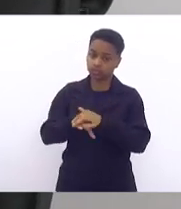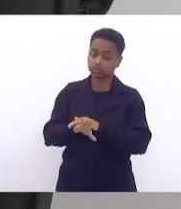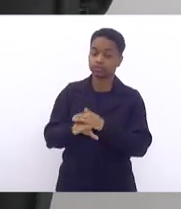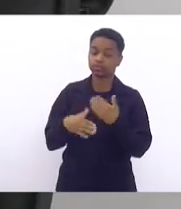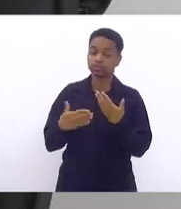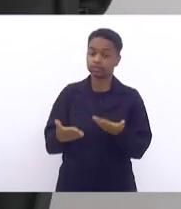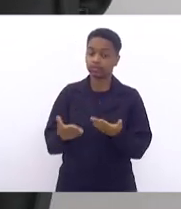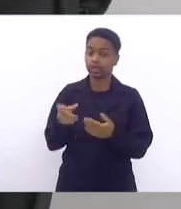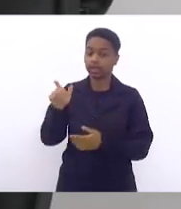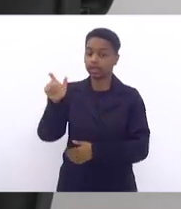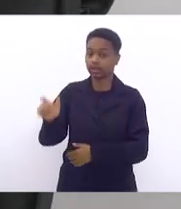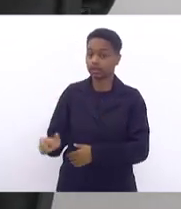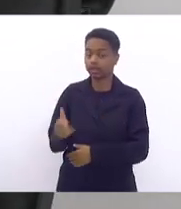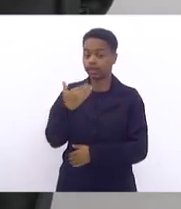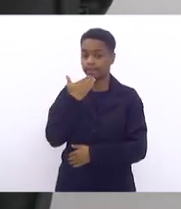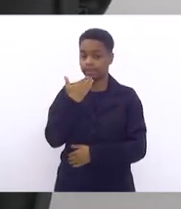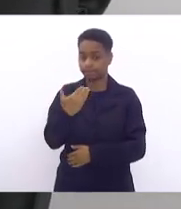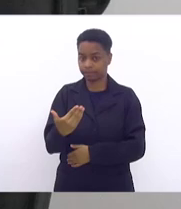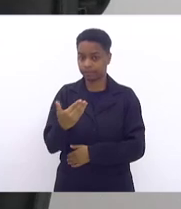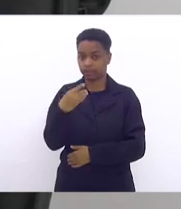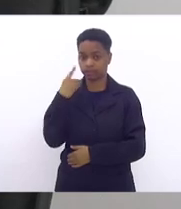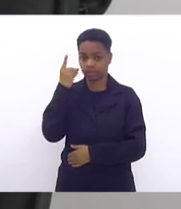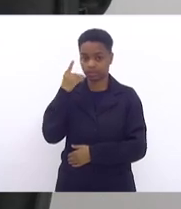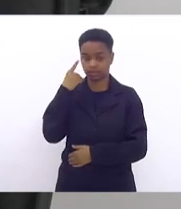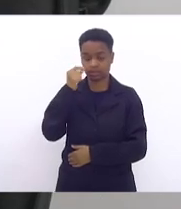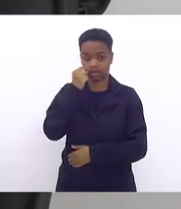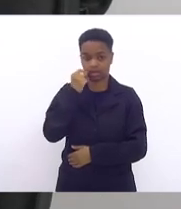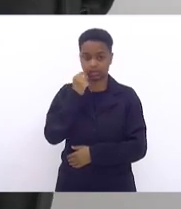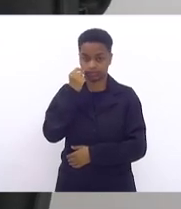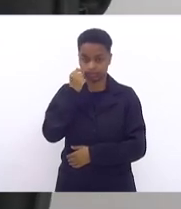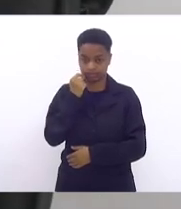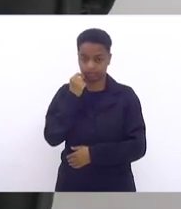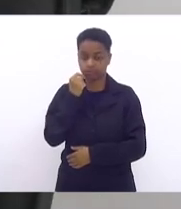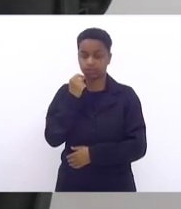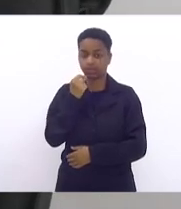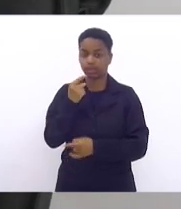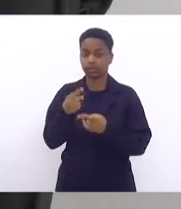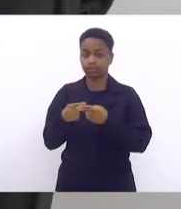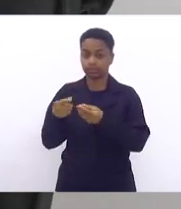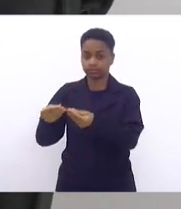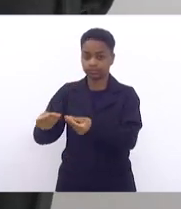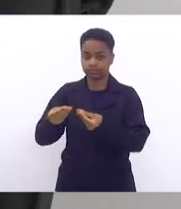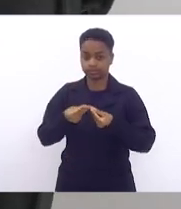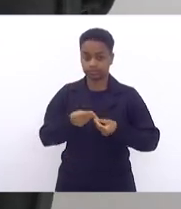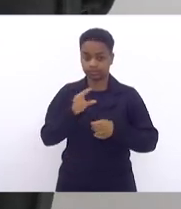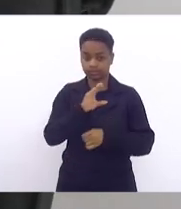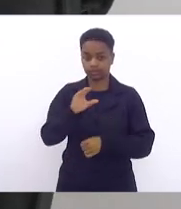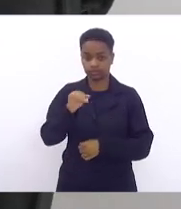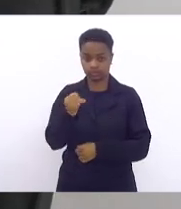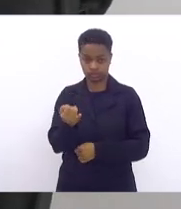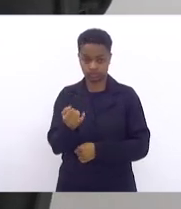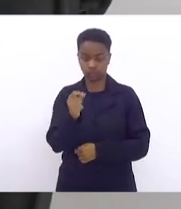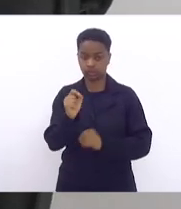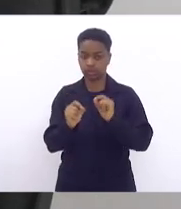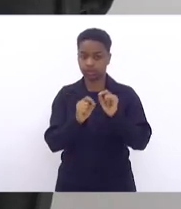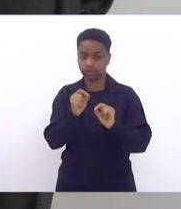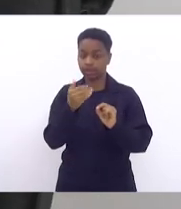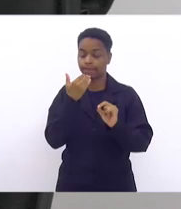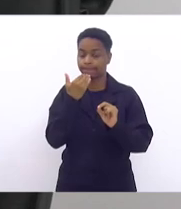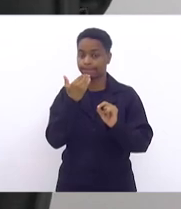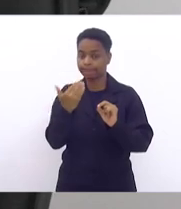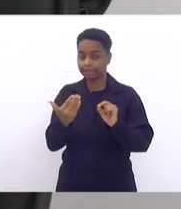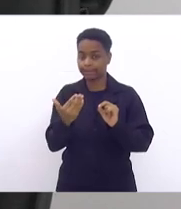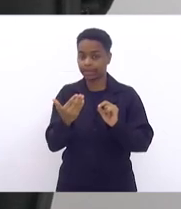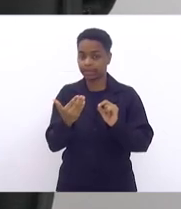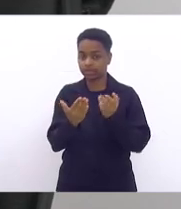A solicitação do deputado Ratinho, à mesa diretora, que submeteu a CCJ, é que ele pede